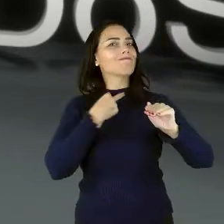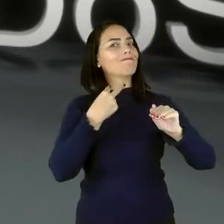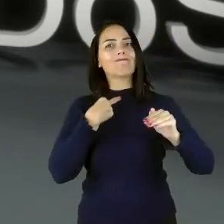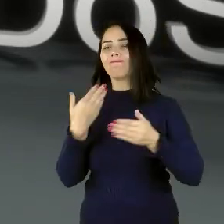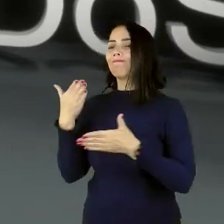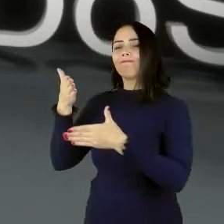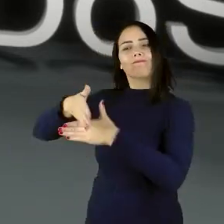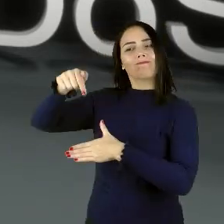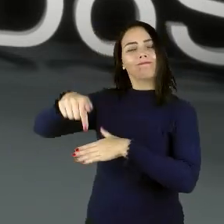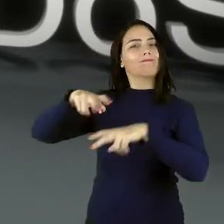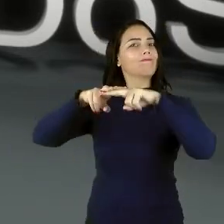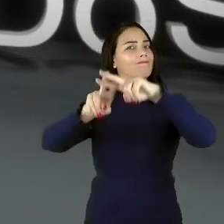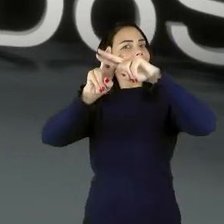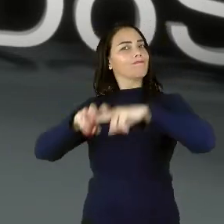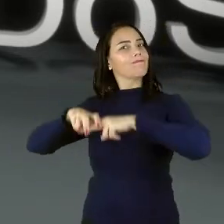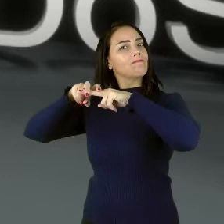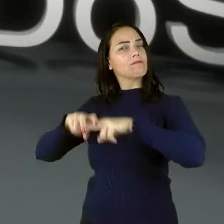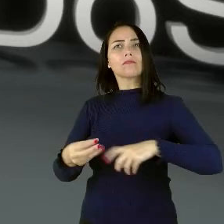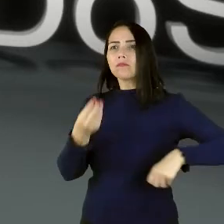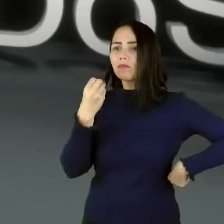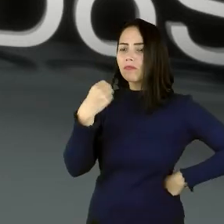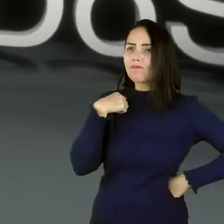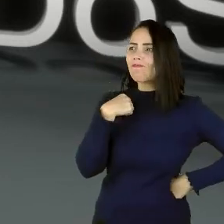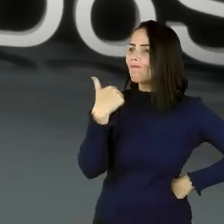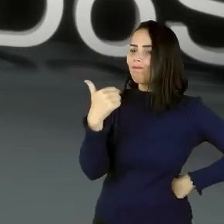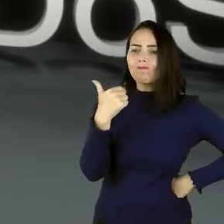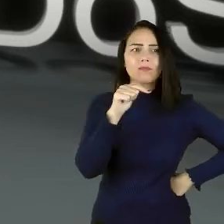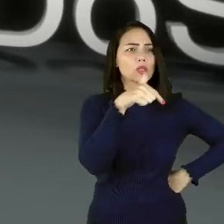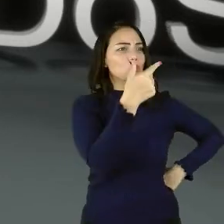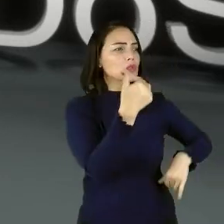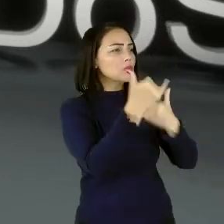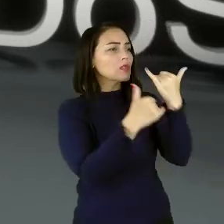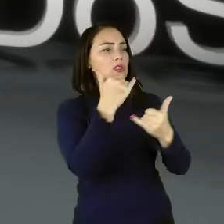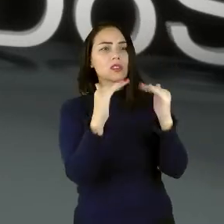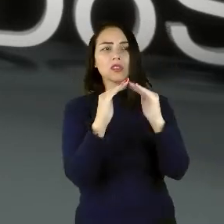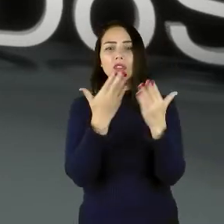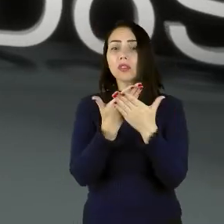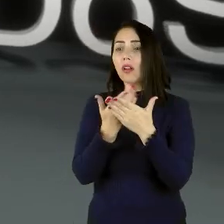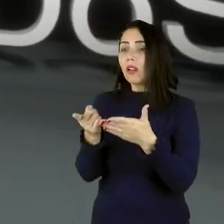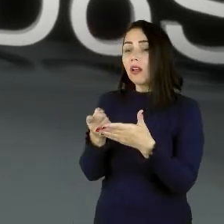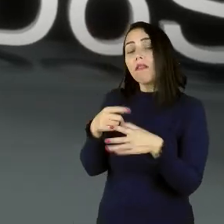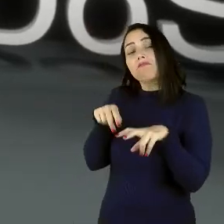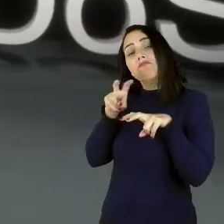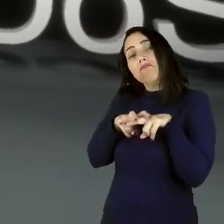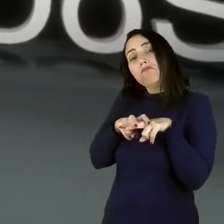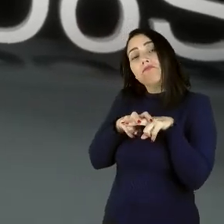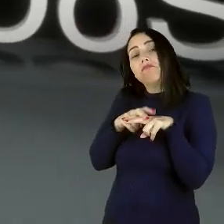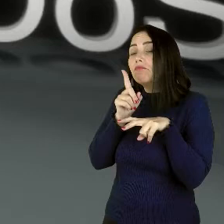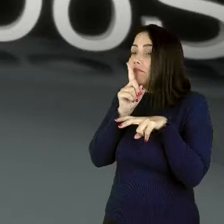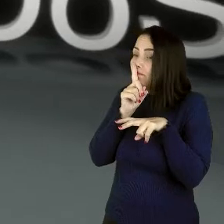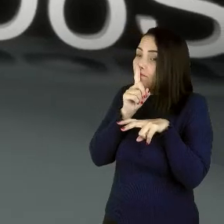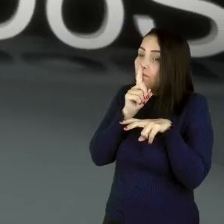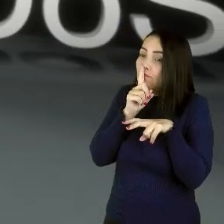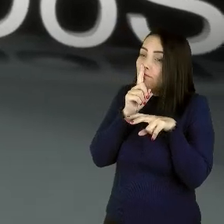mais naquele balanço. E como não existia nenhum outro brinquedo acessível na escola, ela ficava ali, no cantinho do